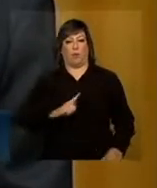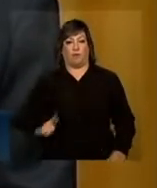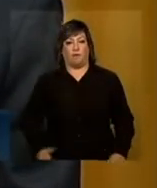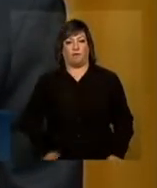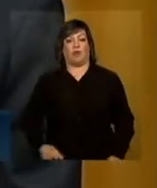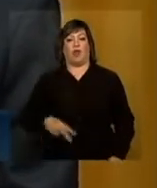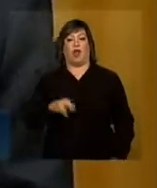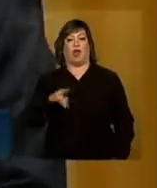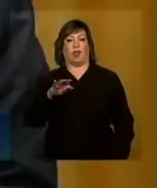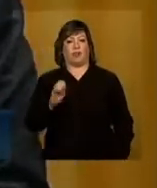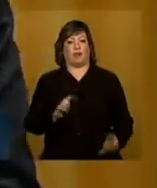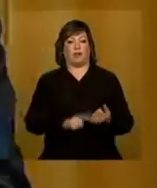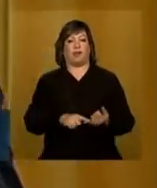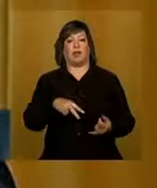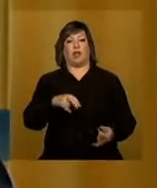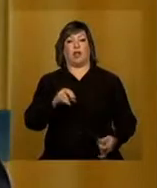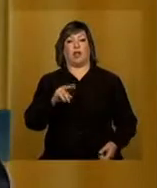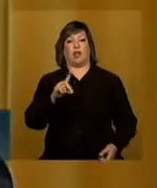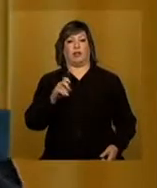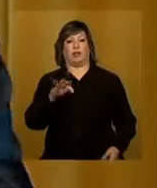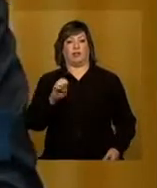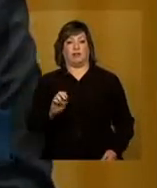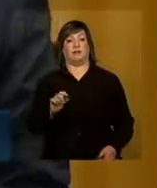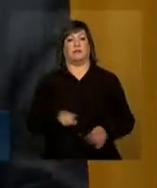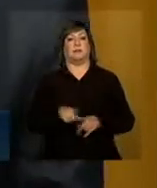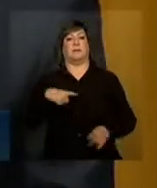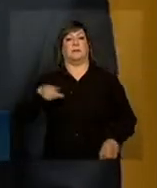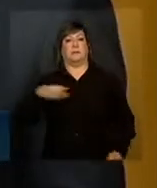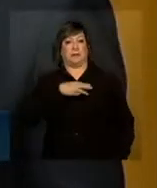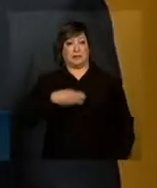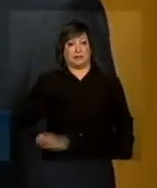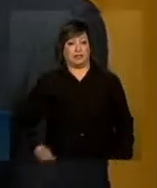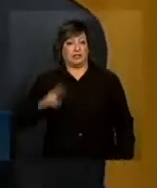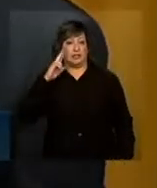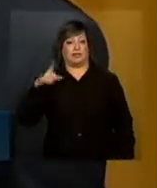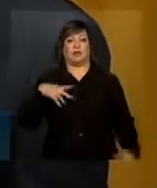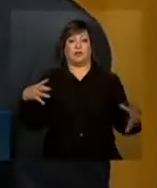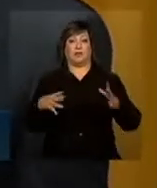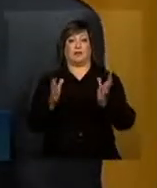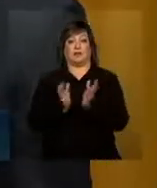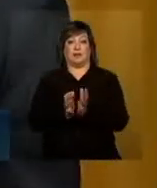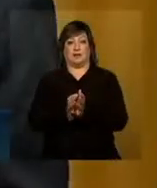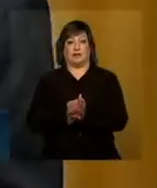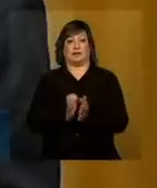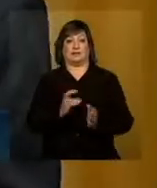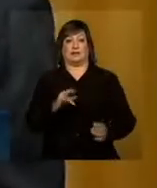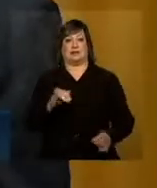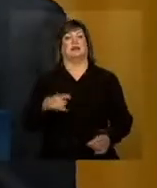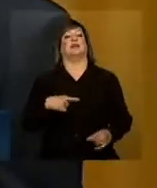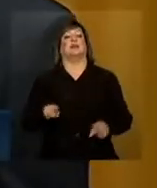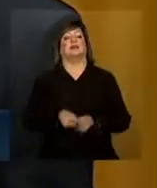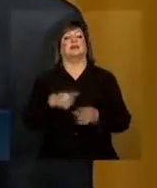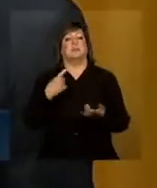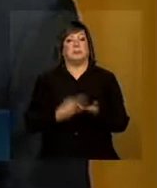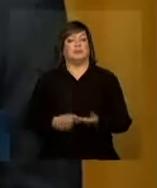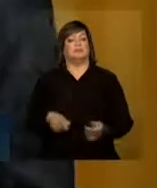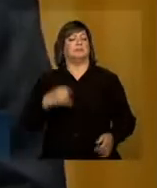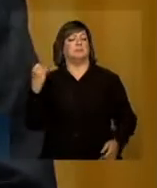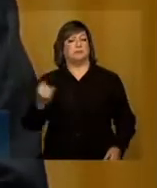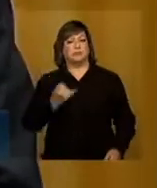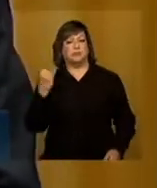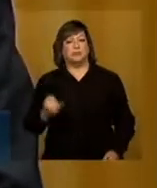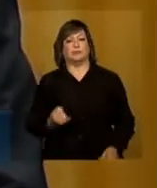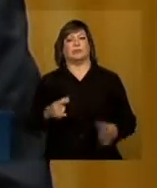do Nordeste, o ministro, como é ministro-chefe da SRI, participou desse movimento, que fez um impacto importantíssimo